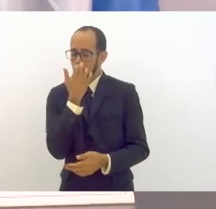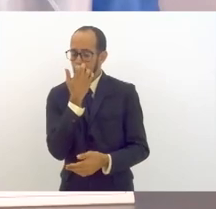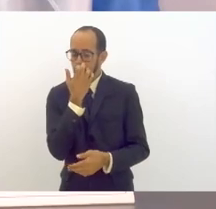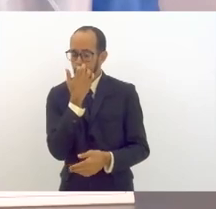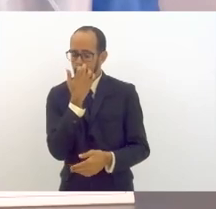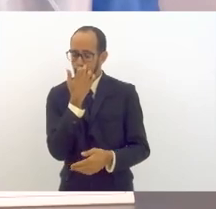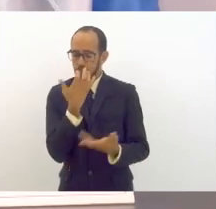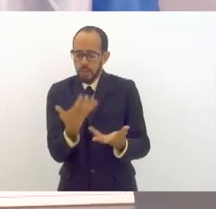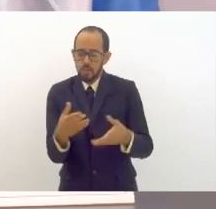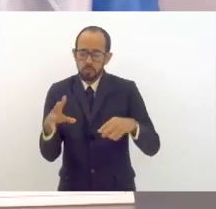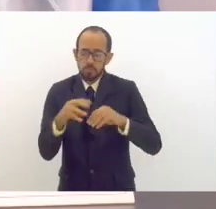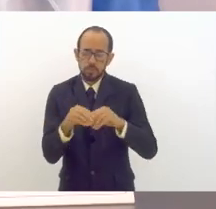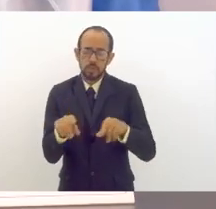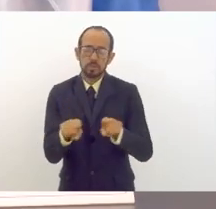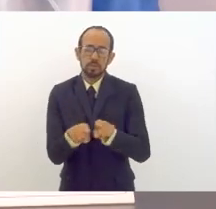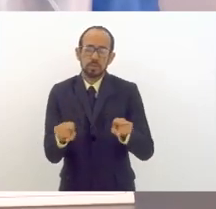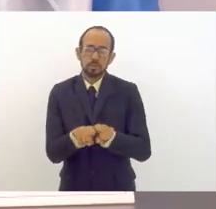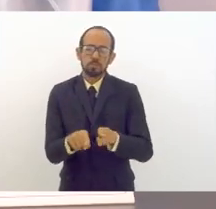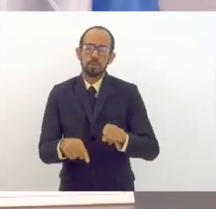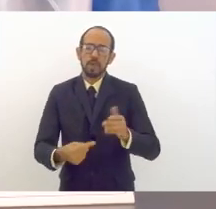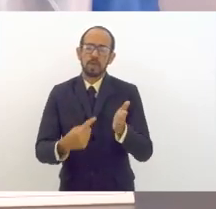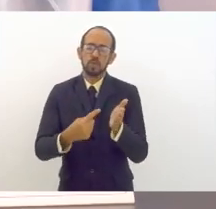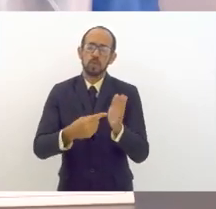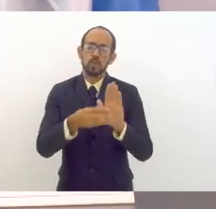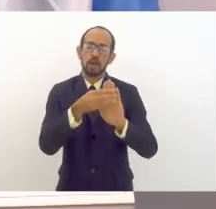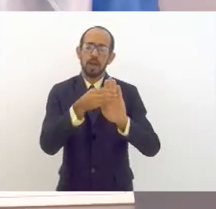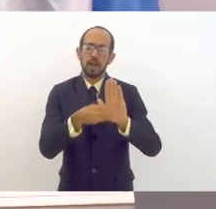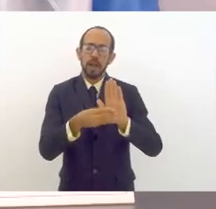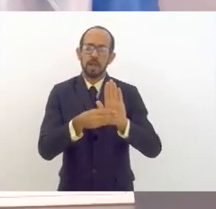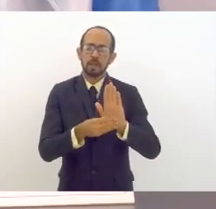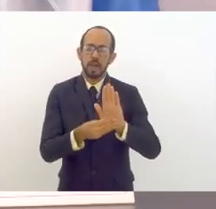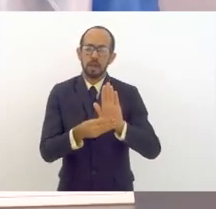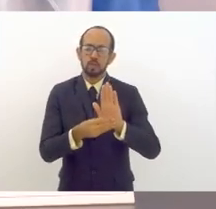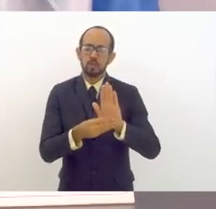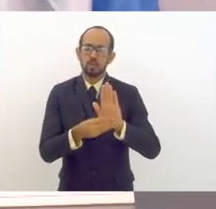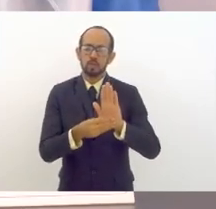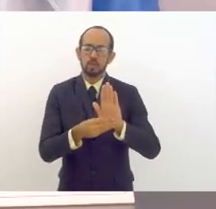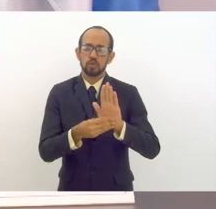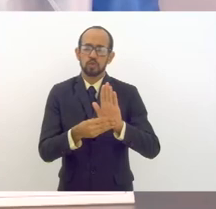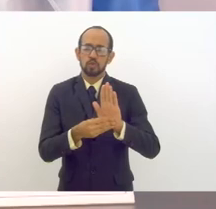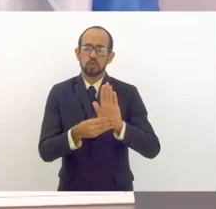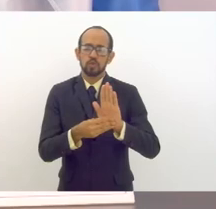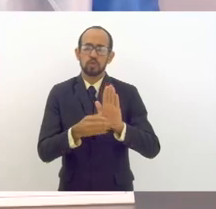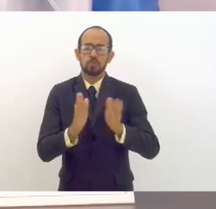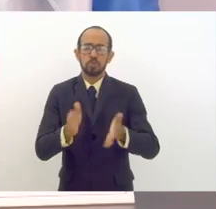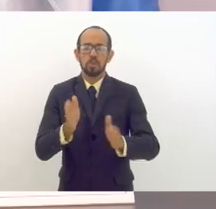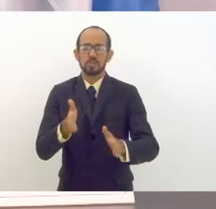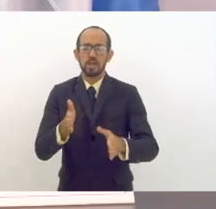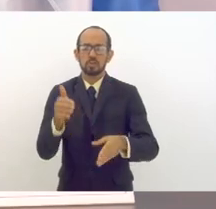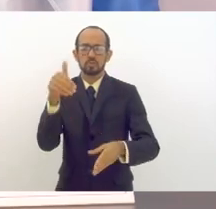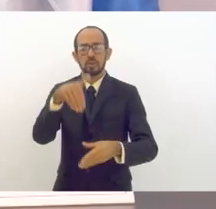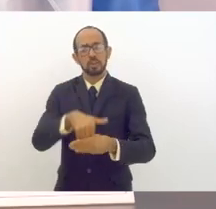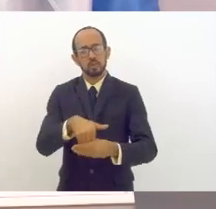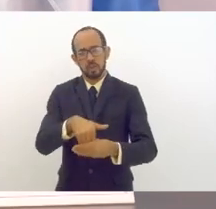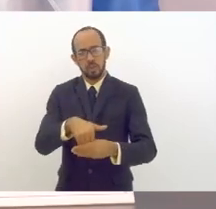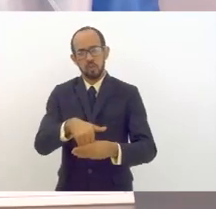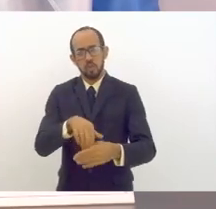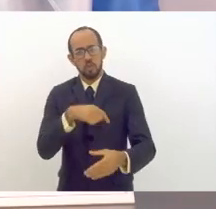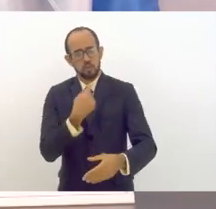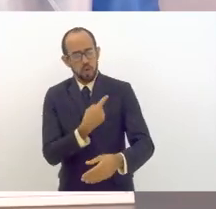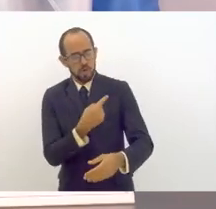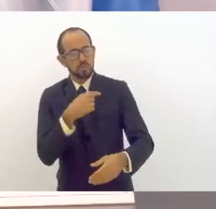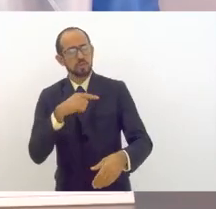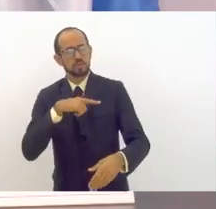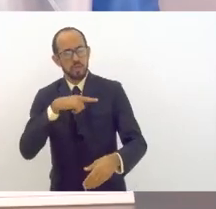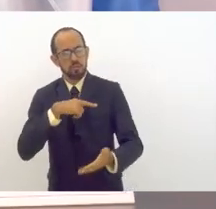a questão do calendário do processo eleitoral. A gente tem um entendimento com a Secretaria de